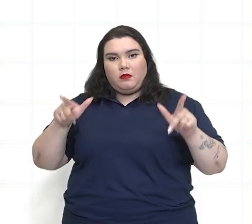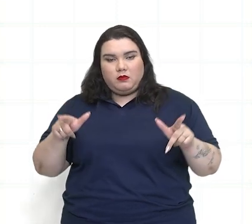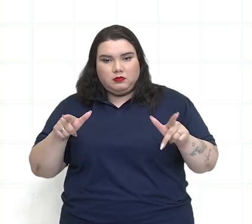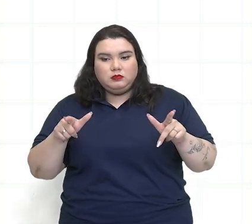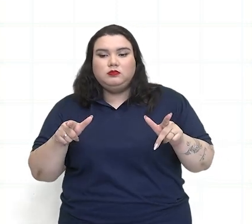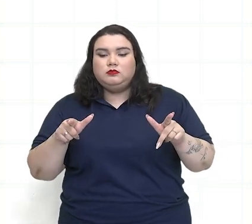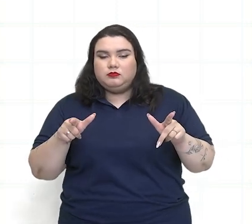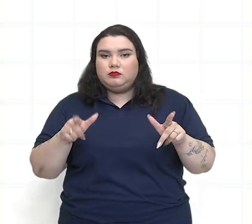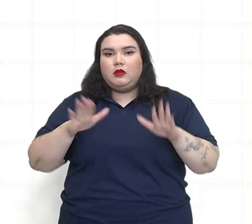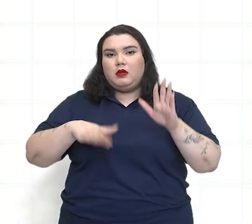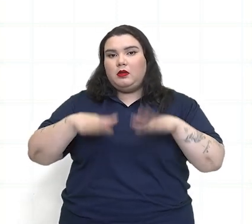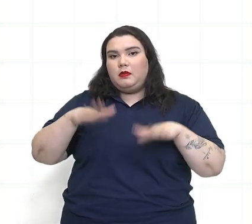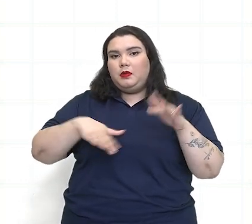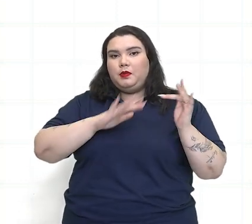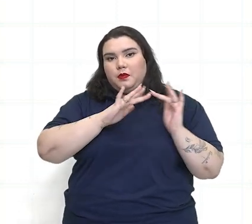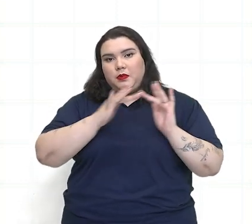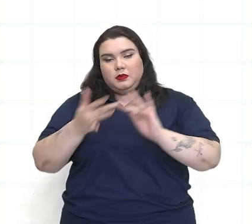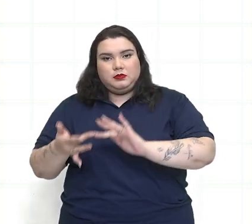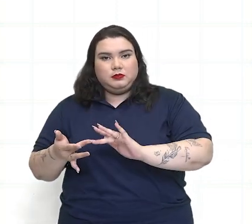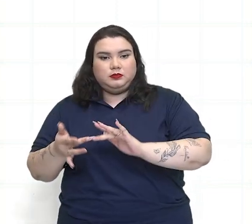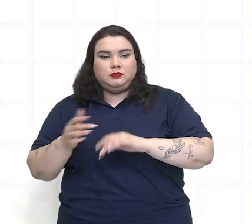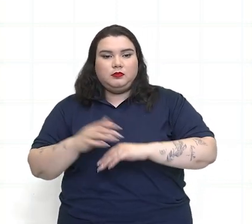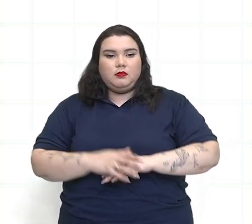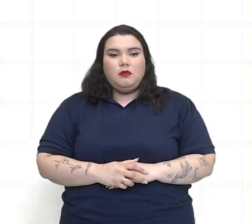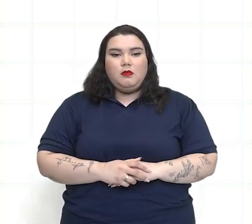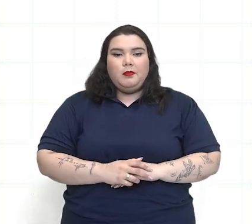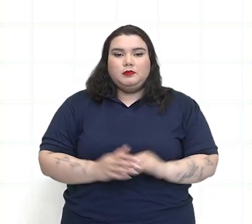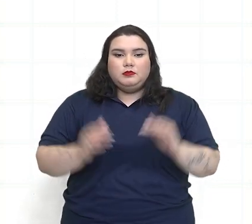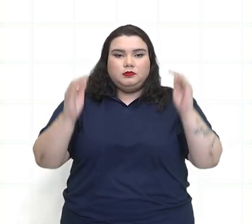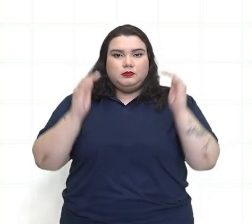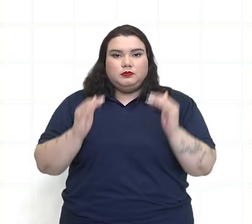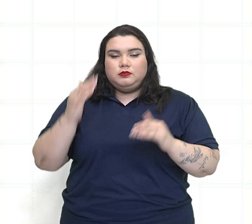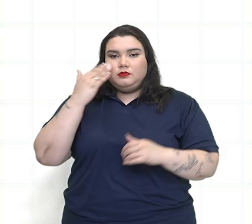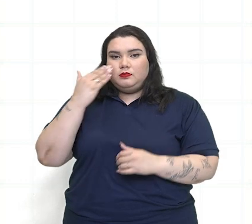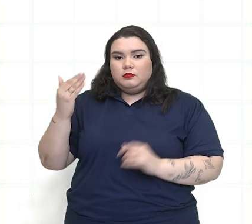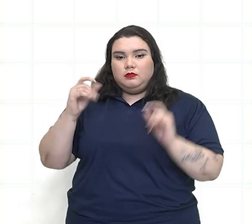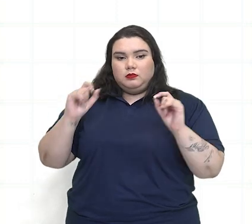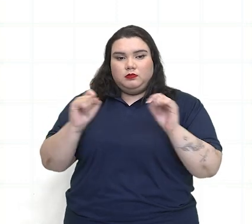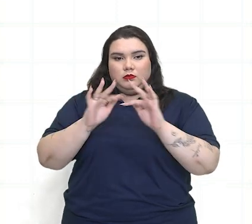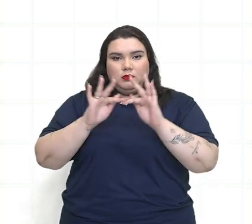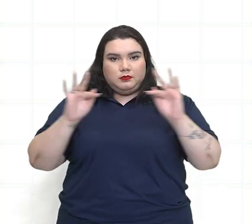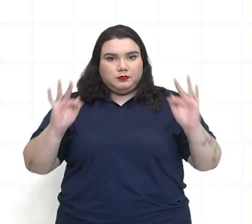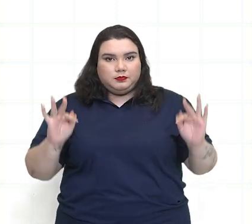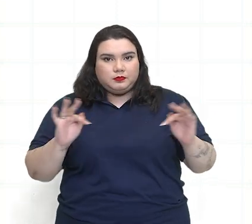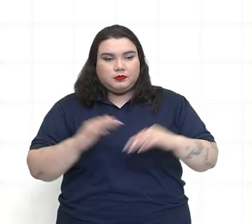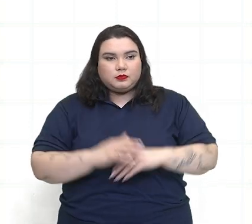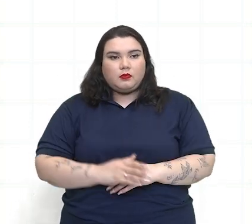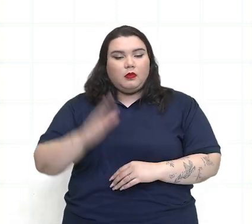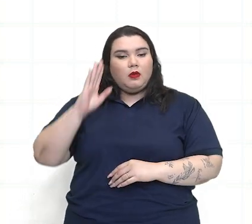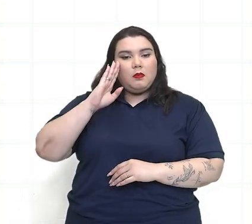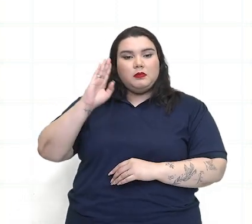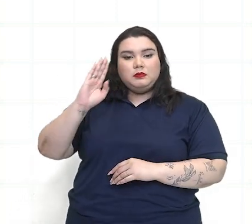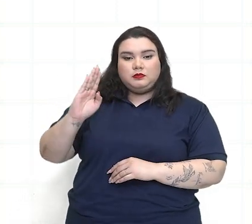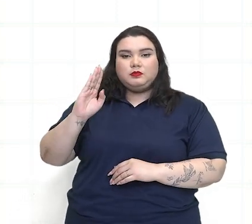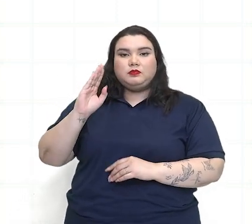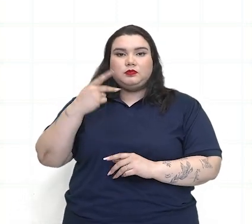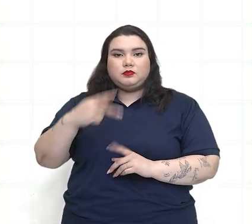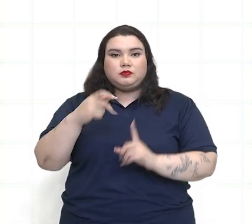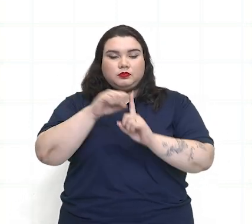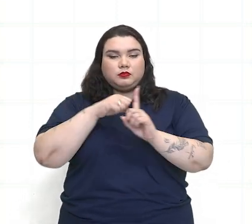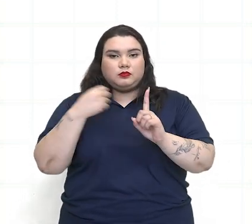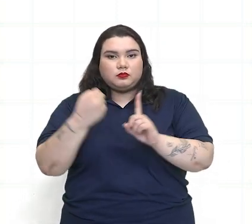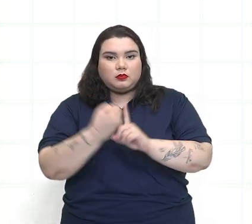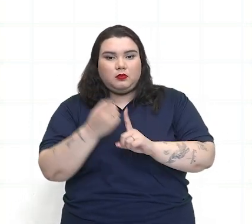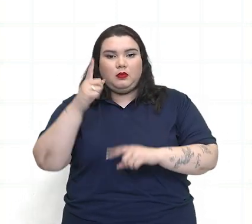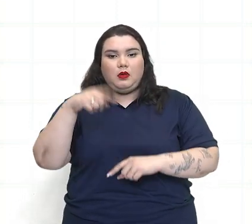diferente dependendo do contexto. Então, veja aqui, o que manda na sociedade é o capital.